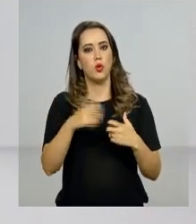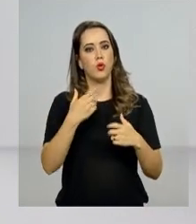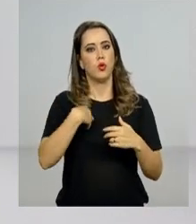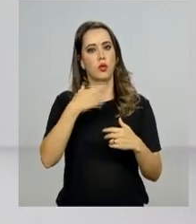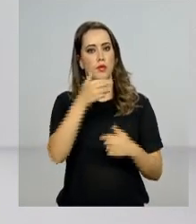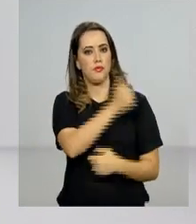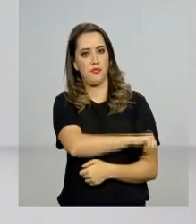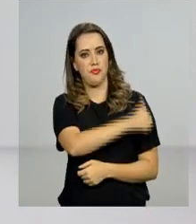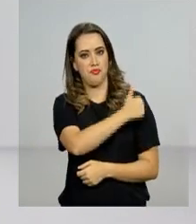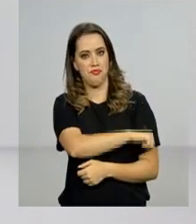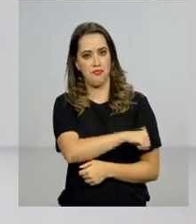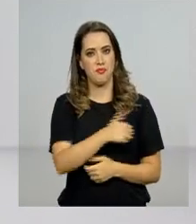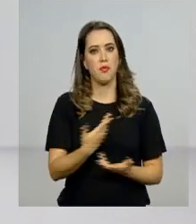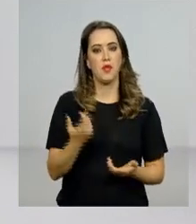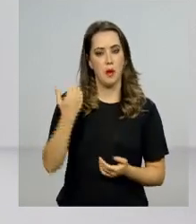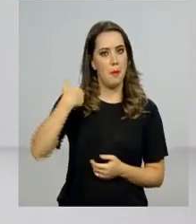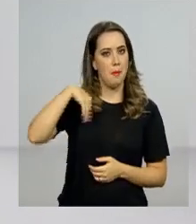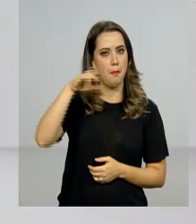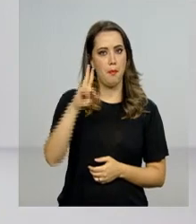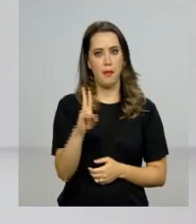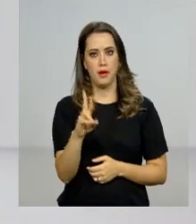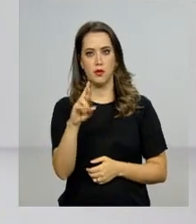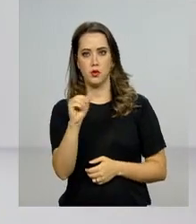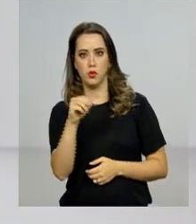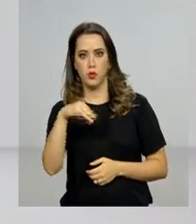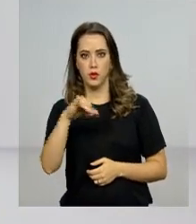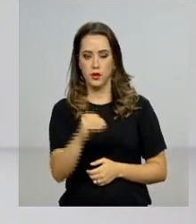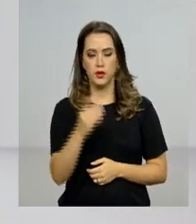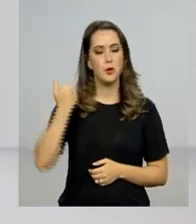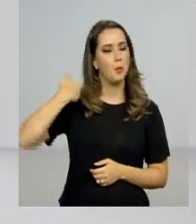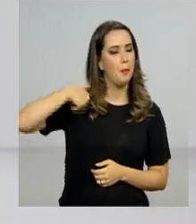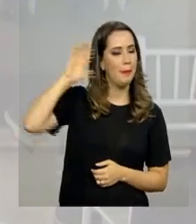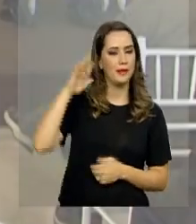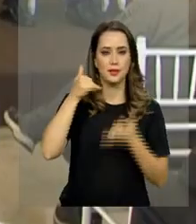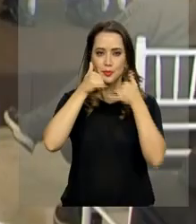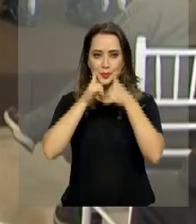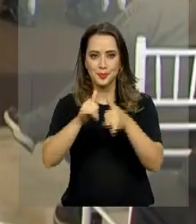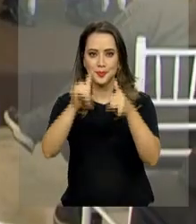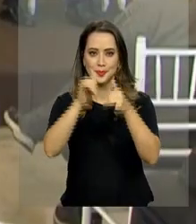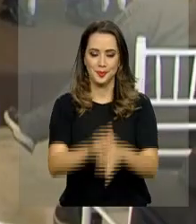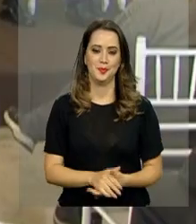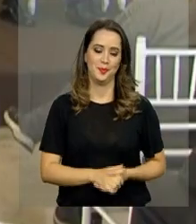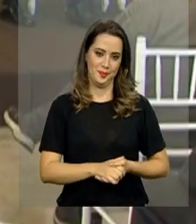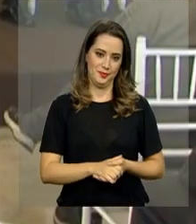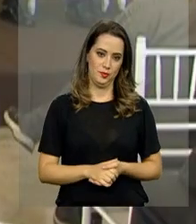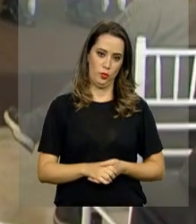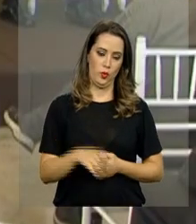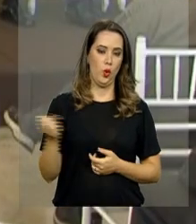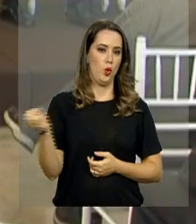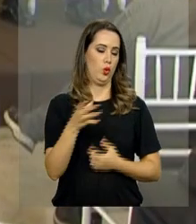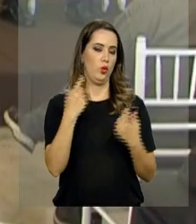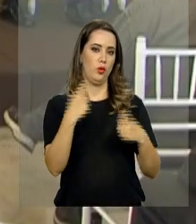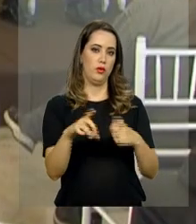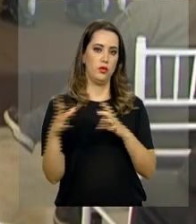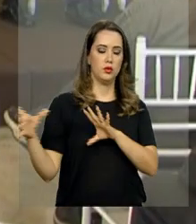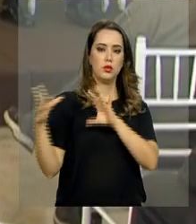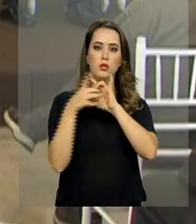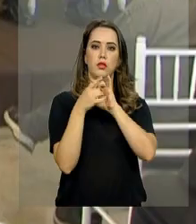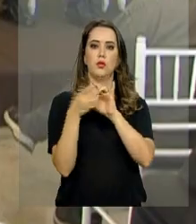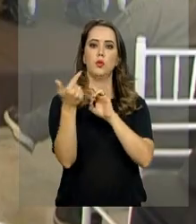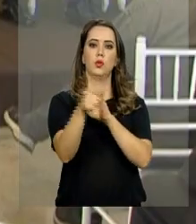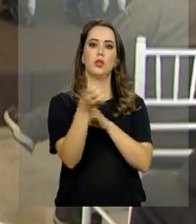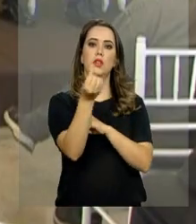no rio de janeiro mais urânio mais energia a nova estrutura se soma a outras